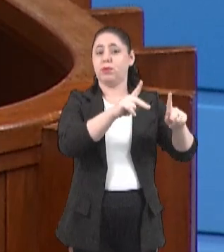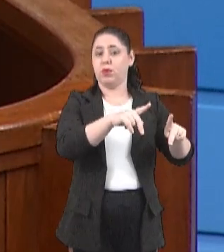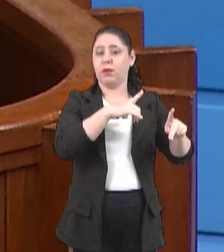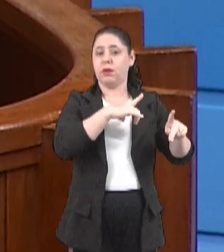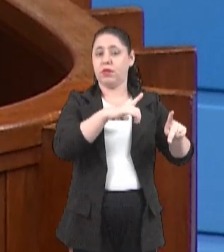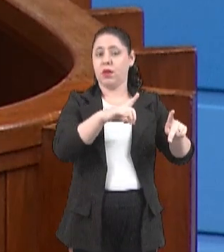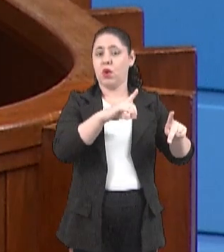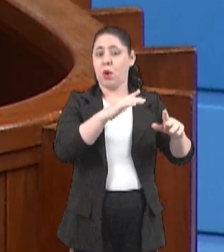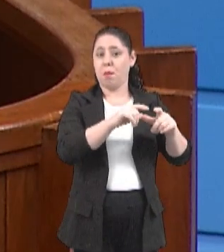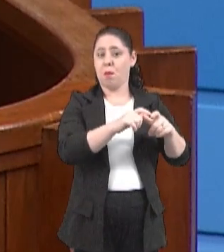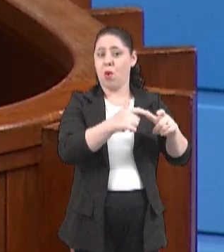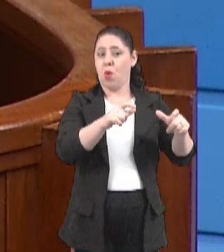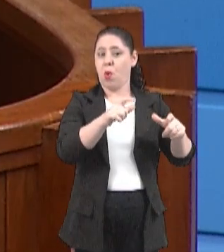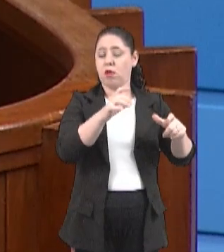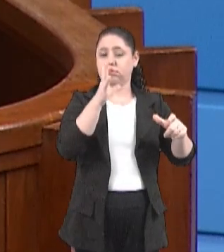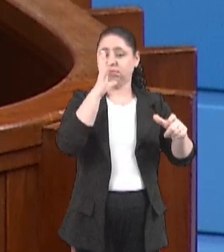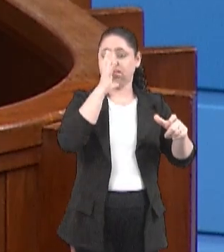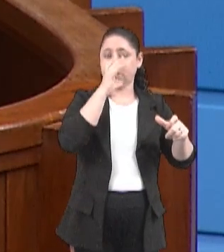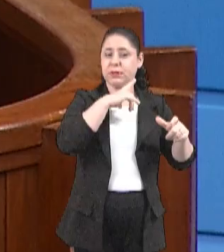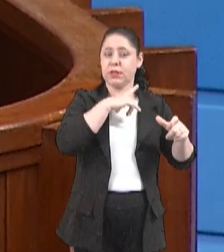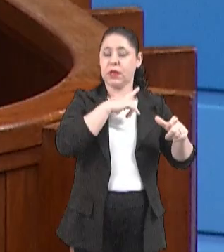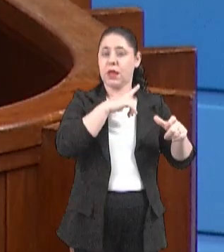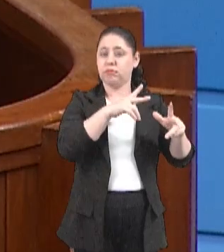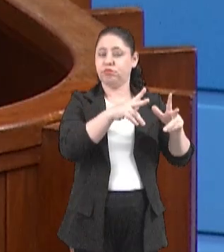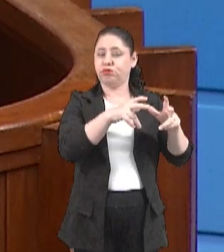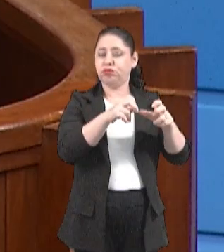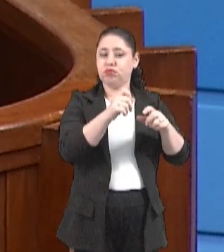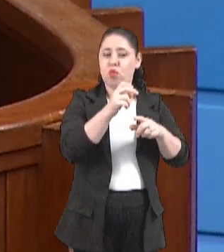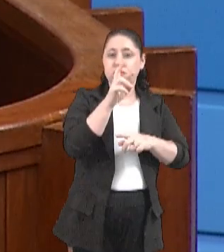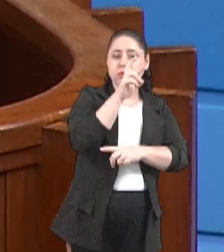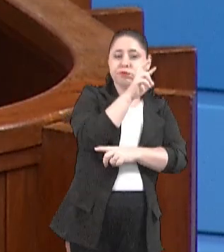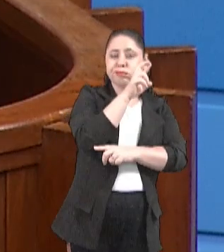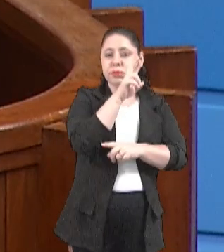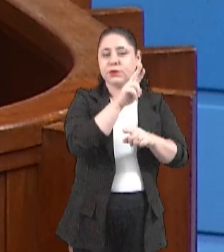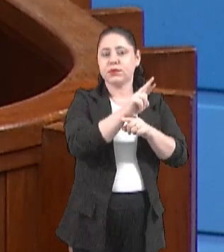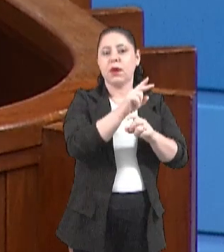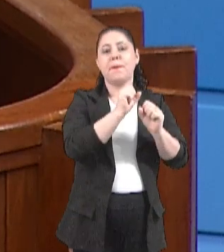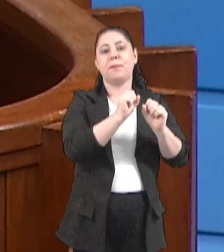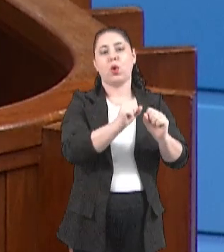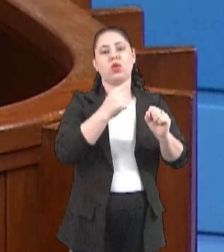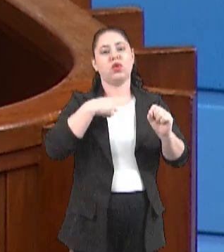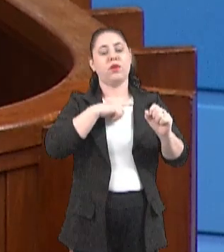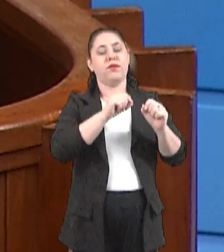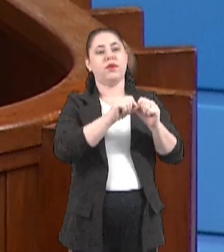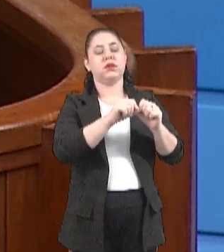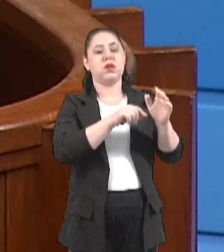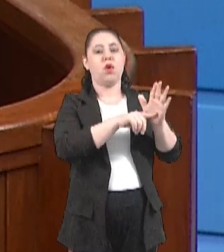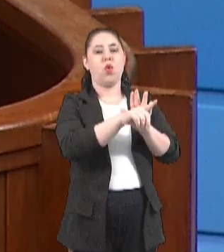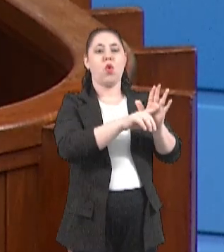tem um maior acompanhamento, tem uma maior fiscalização e é possível a gente fazer